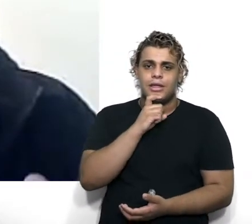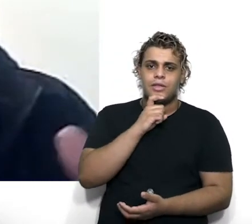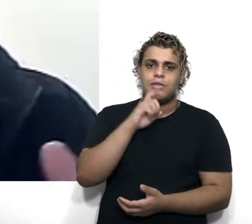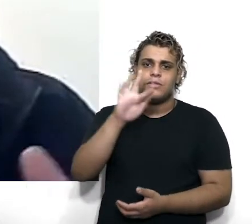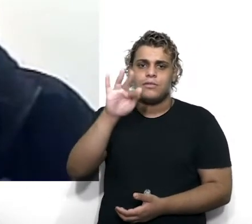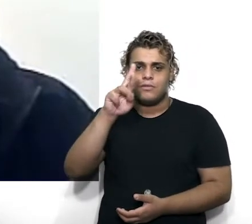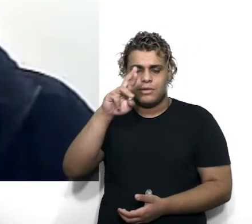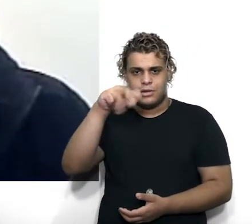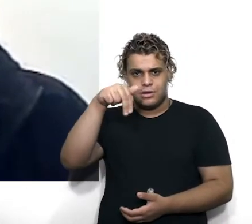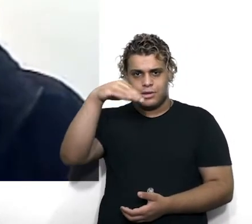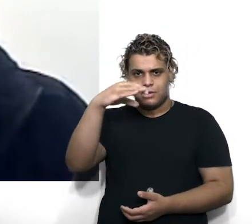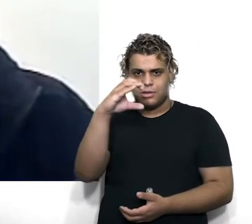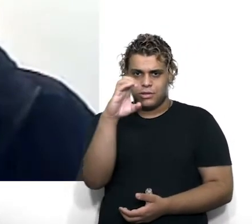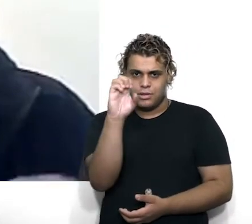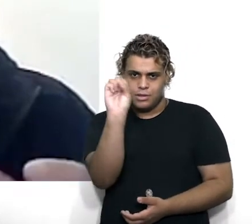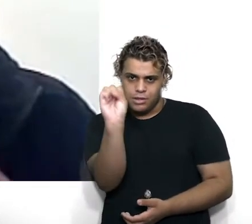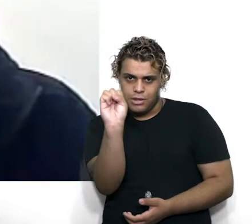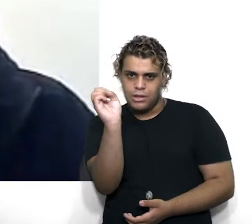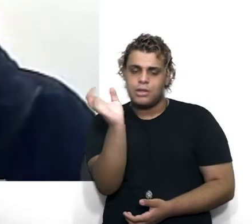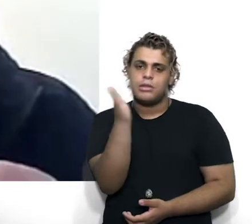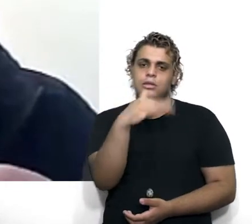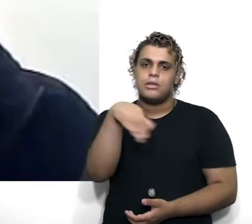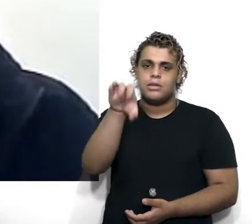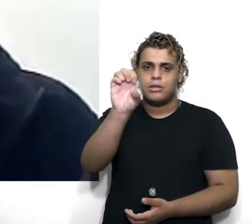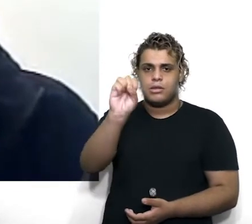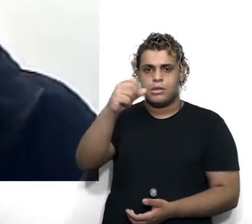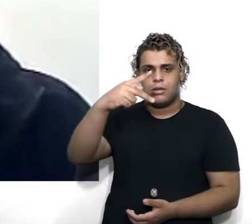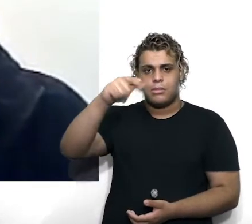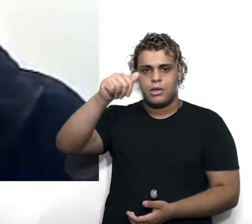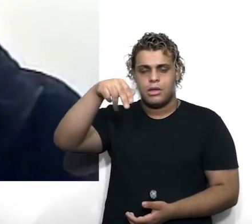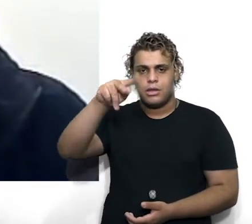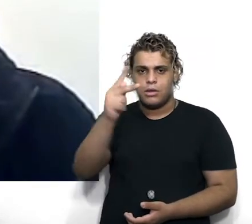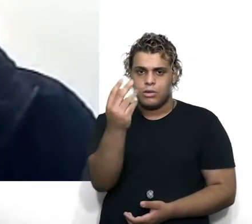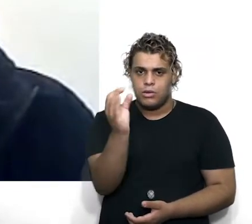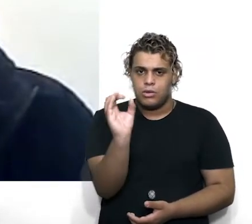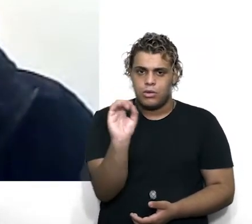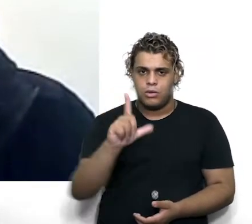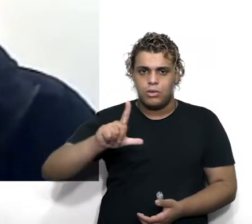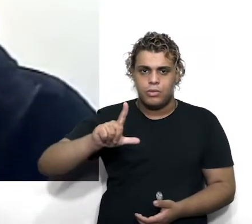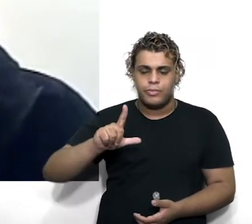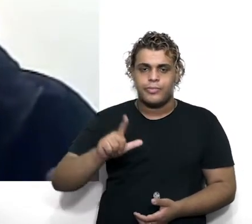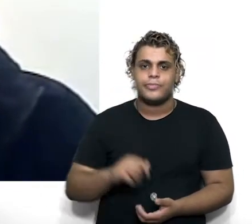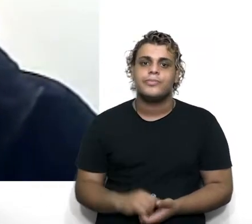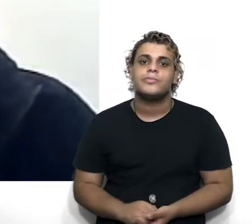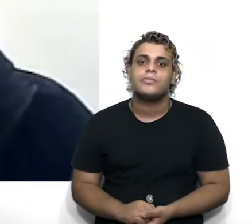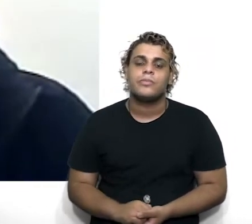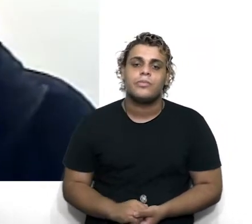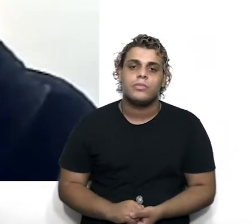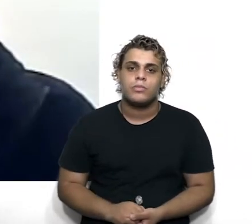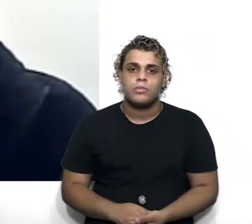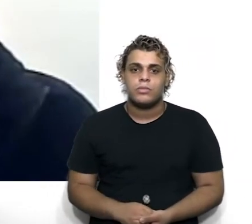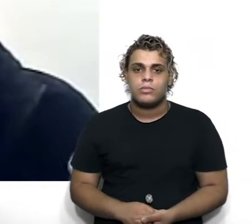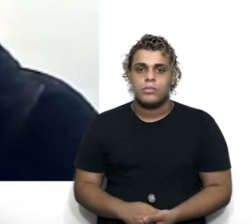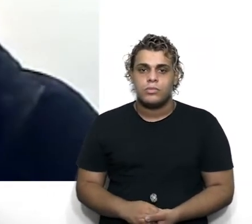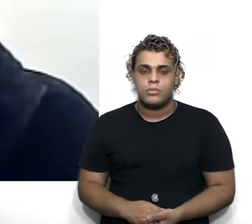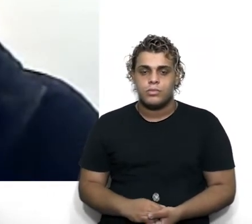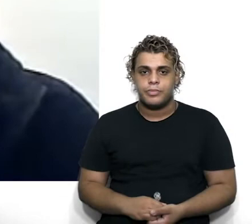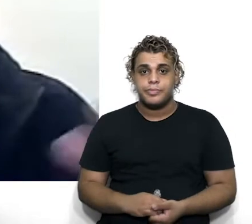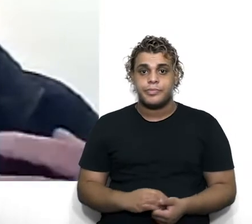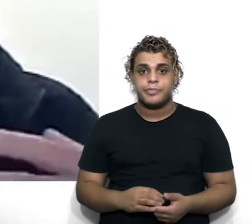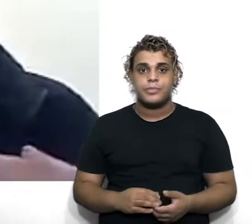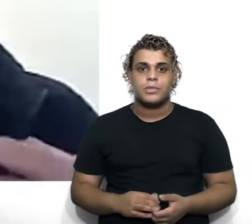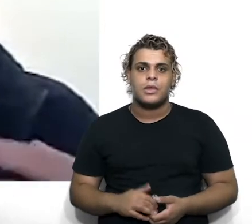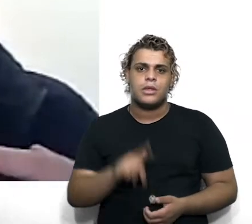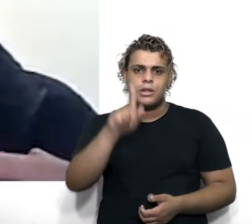no dia a seguir em 16 ou 17 países, em espanhol saía numa data de países. E, portanto, eu ia na Grécia e